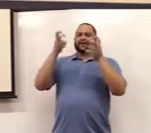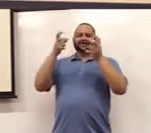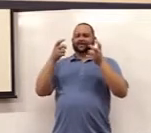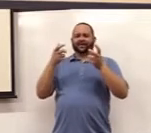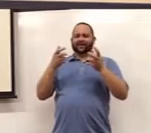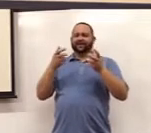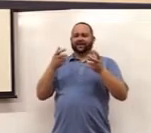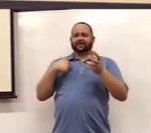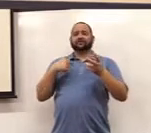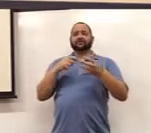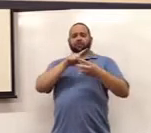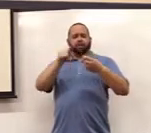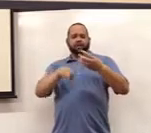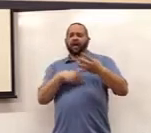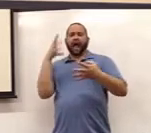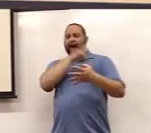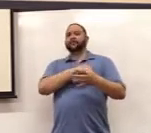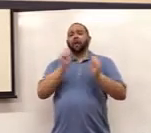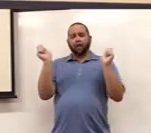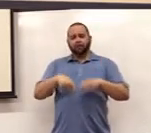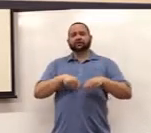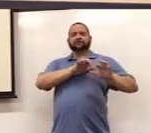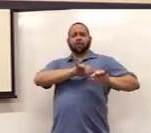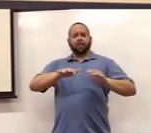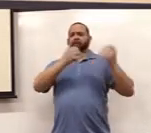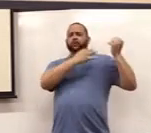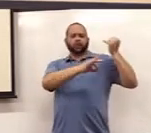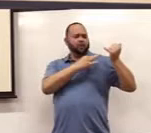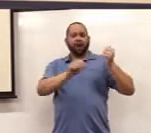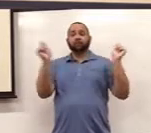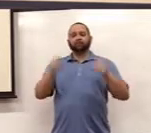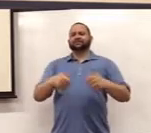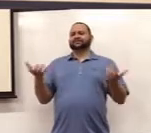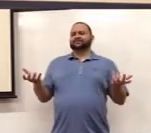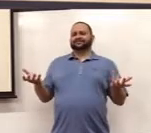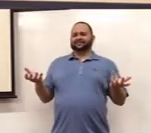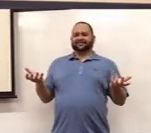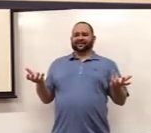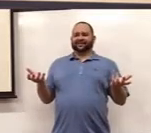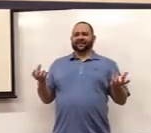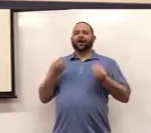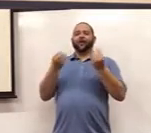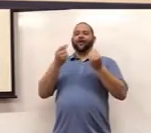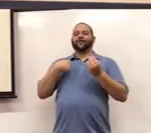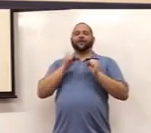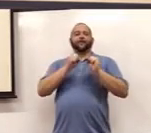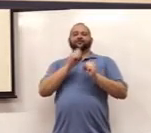ele escreve o que é para tocar mesmo. Né? Quem é a gente para falar que o Beethoven está errado? E quem